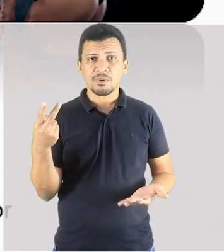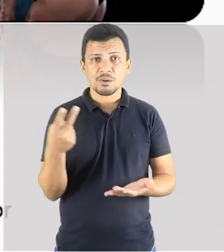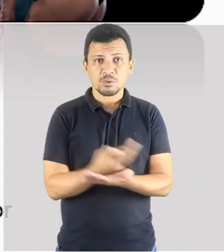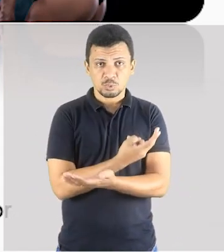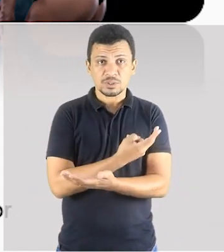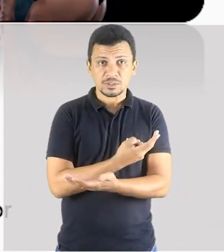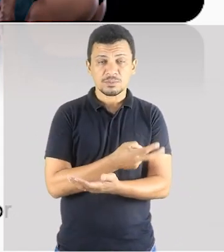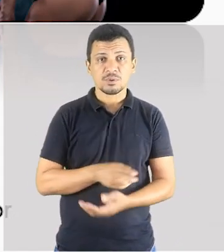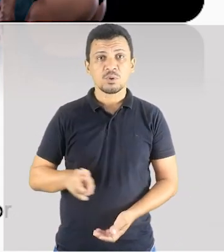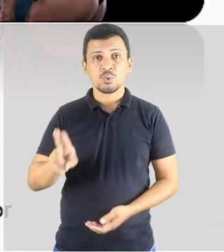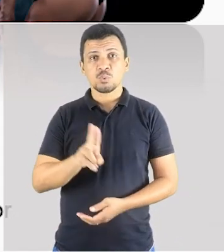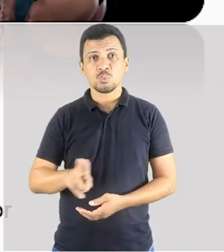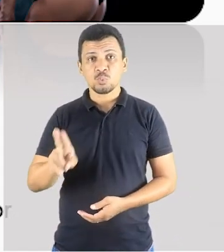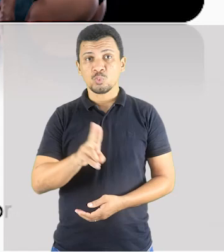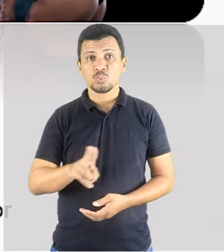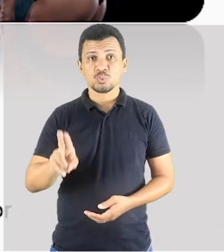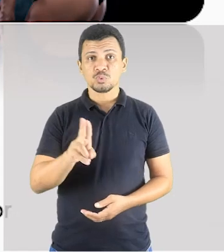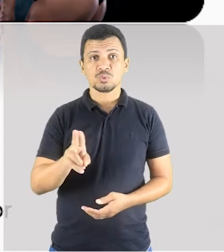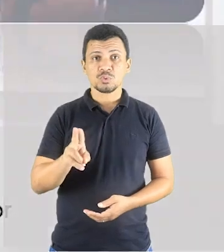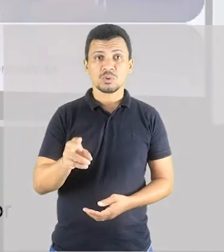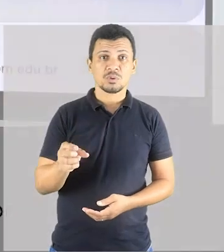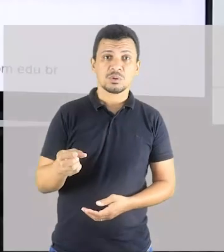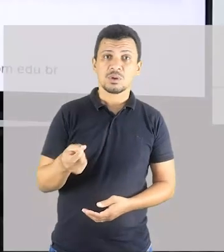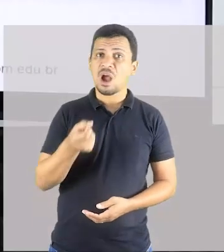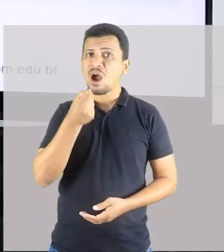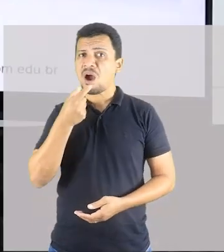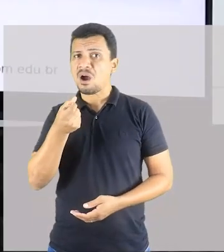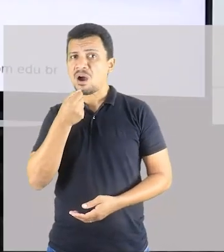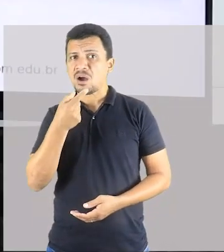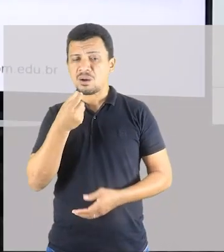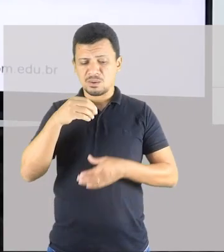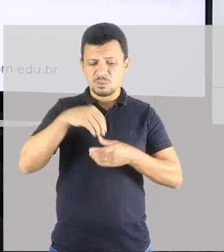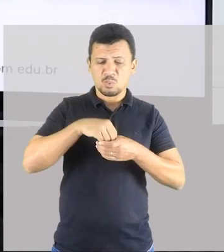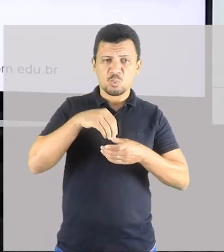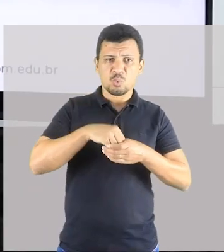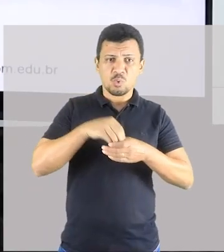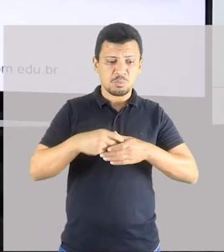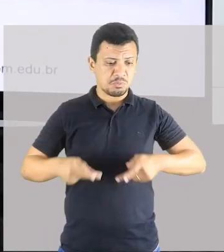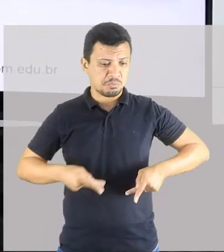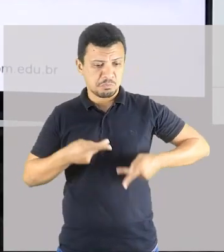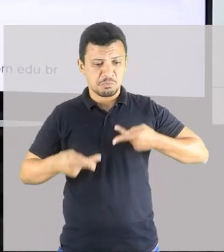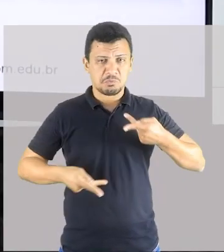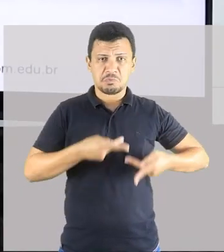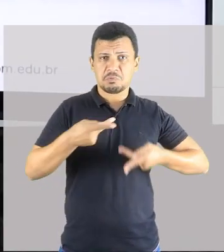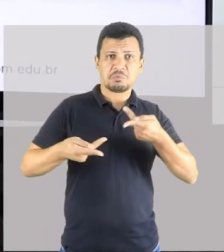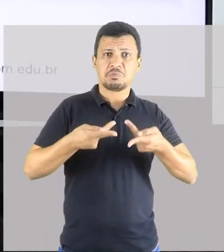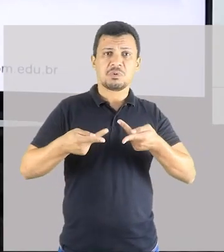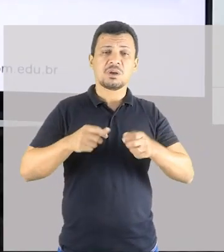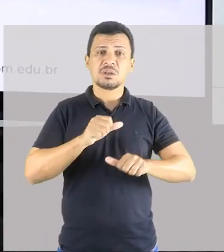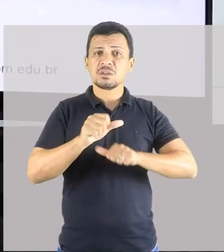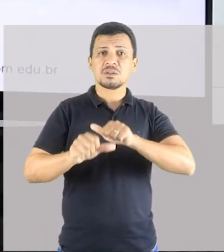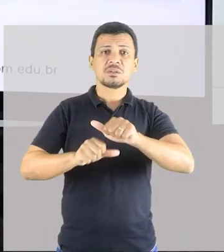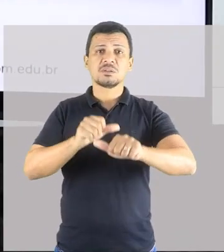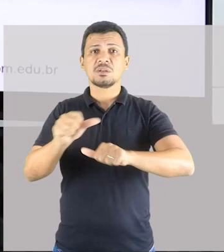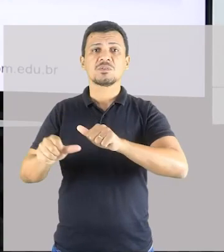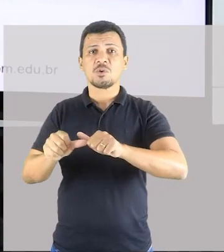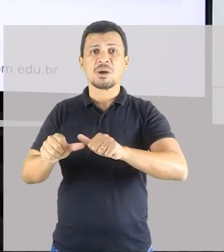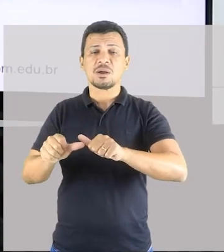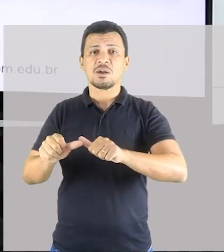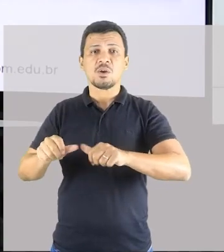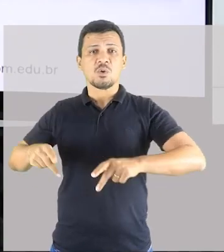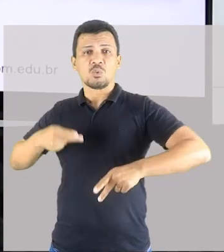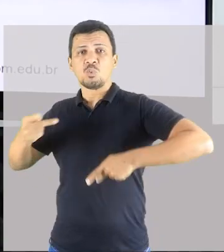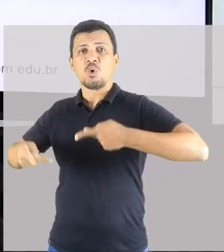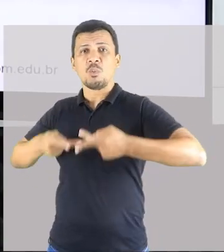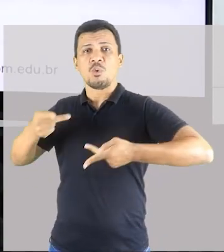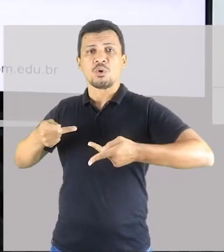consequências da alta concentração de testosterona no organismo vai ser a transformação dessa testosterona em estrogênio, que